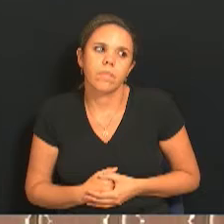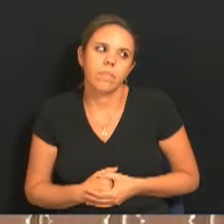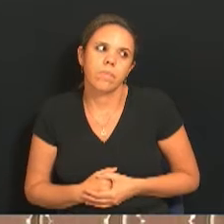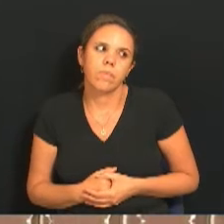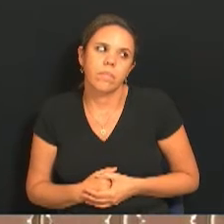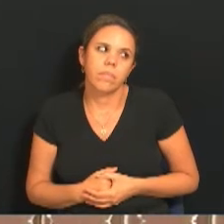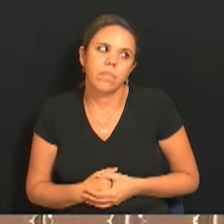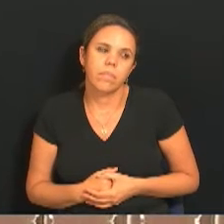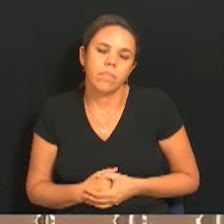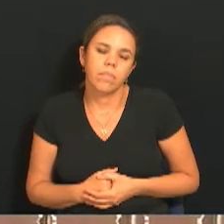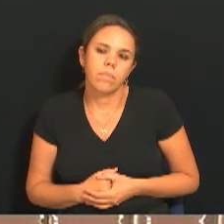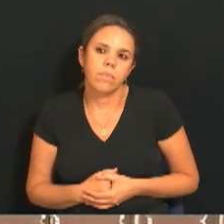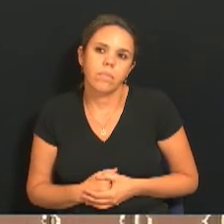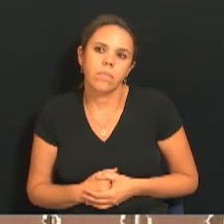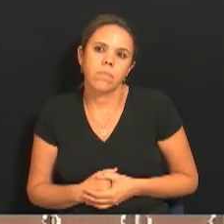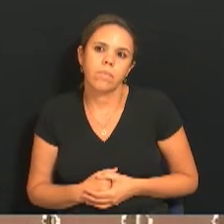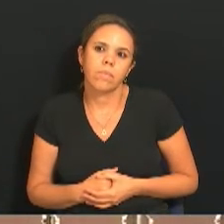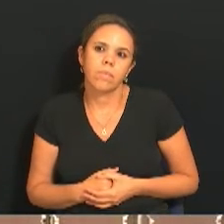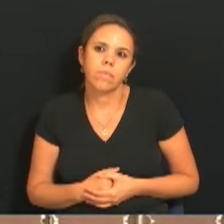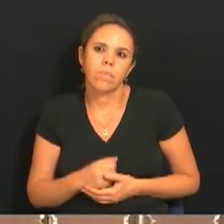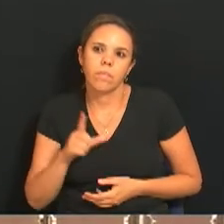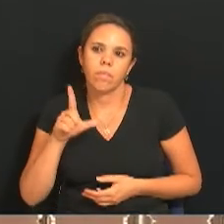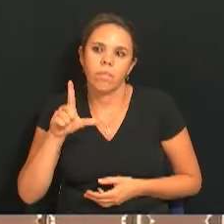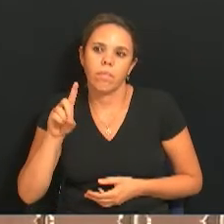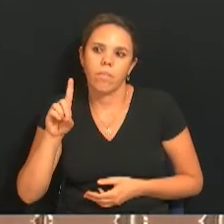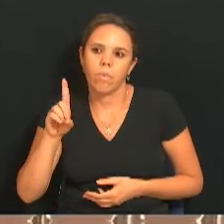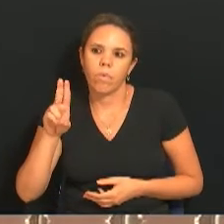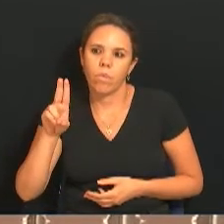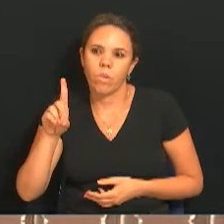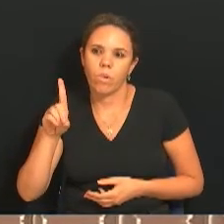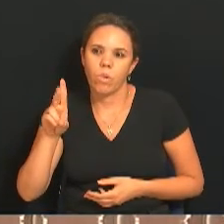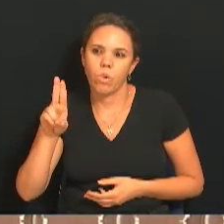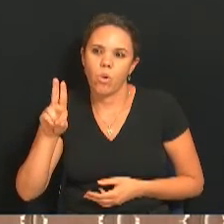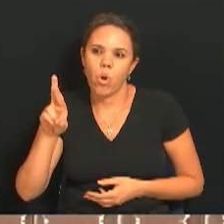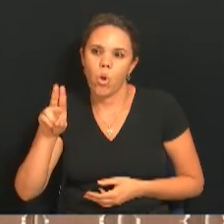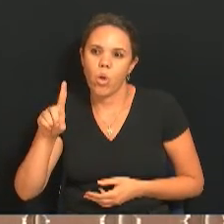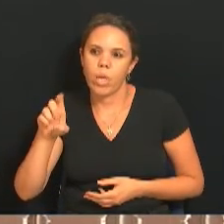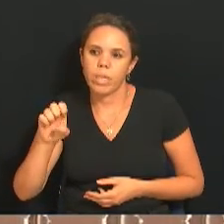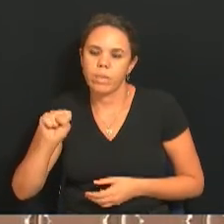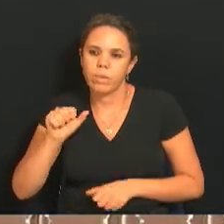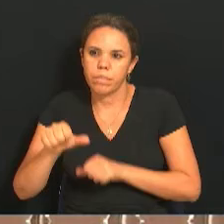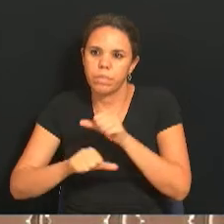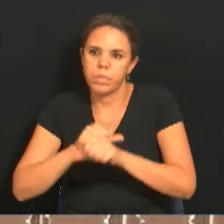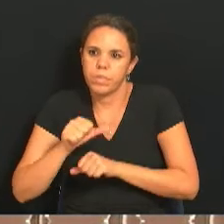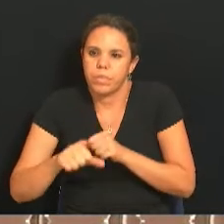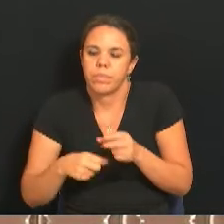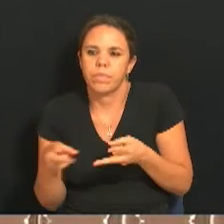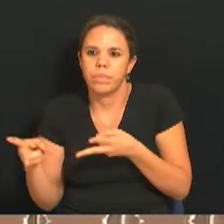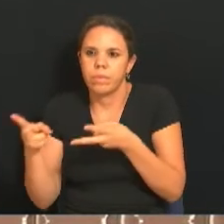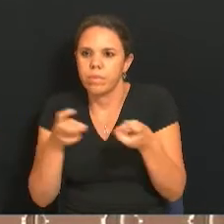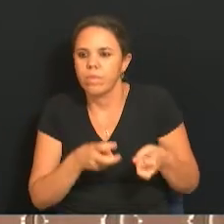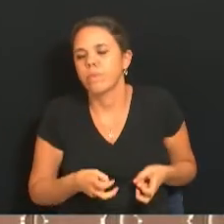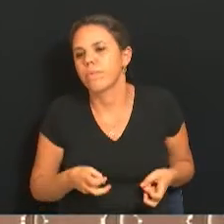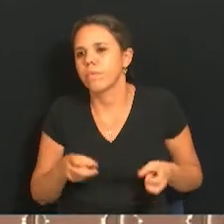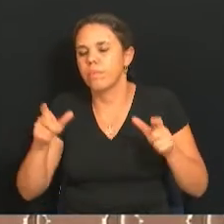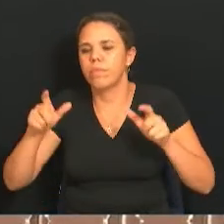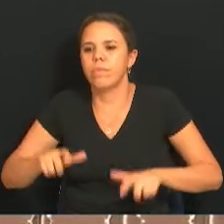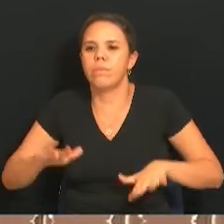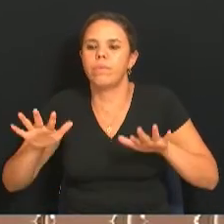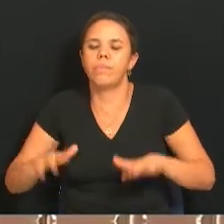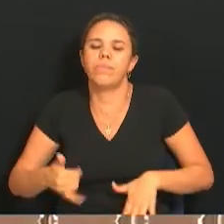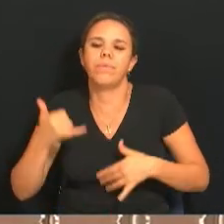com certeza. Comandante Lourdes, eu acho que agora a senhora fez até uma mudança, né? Eu percebi aí que deve estar, talvez, com o